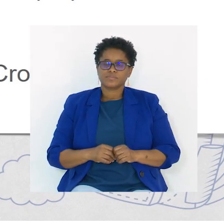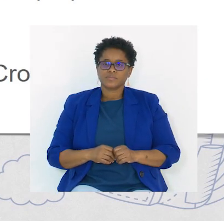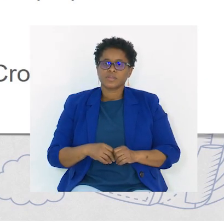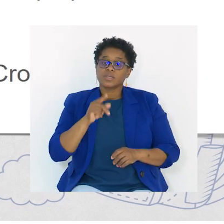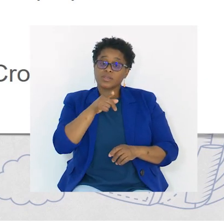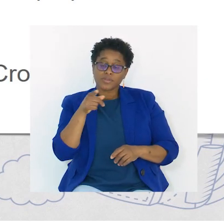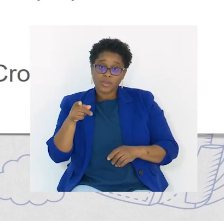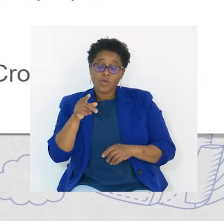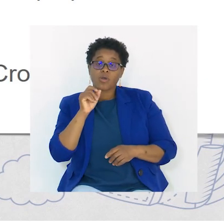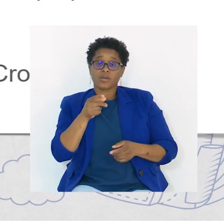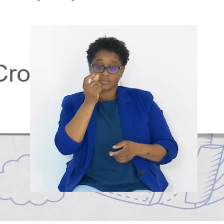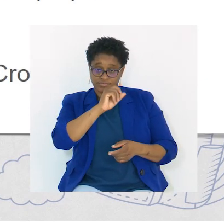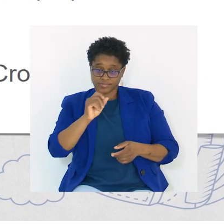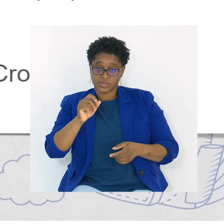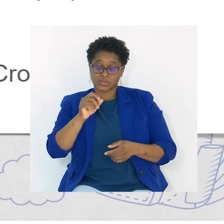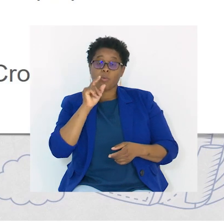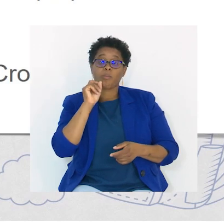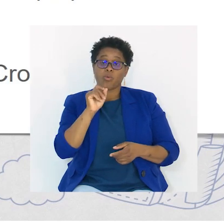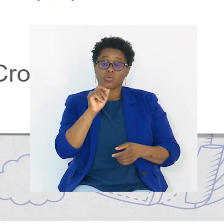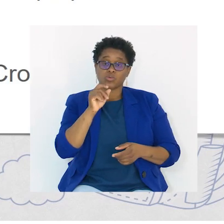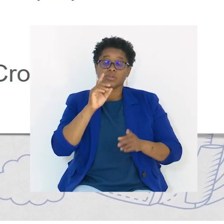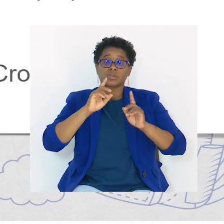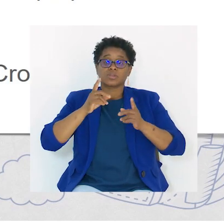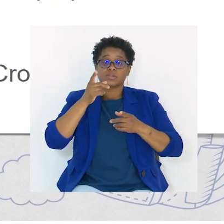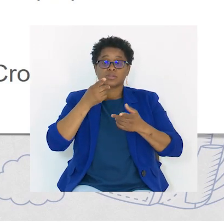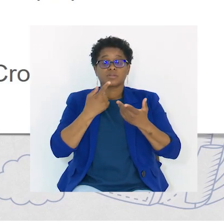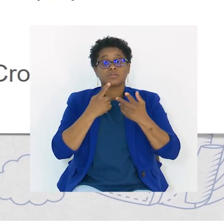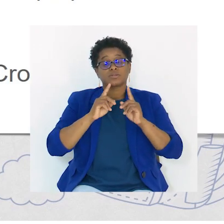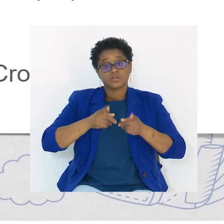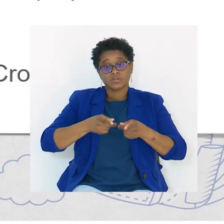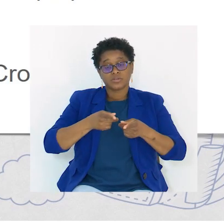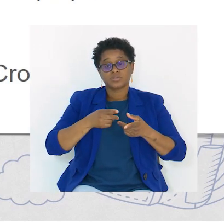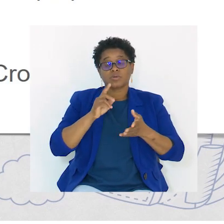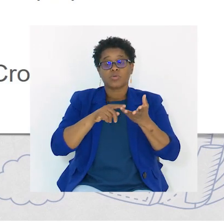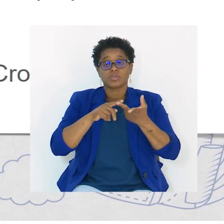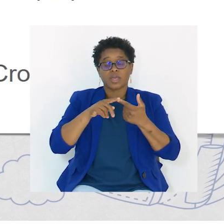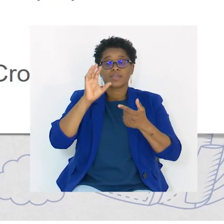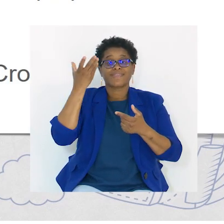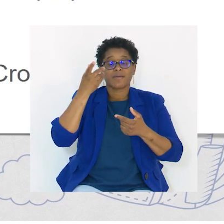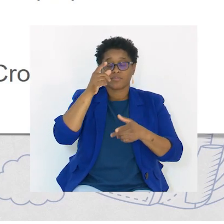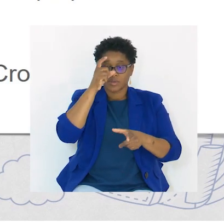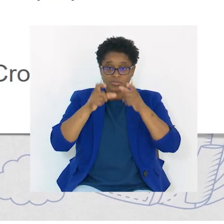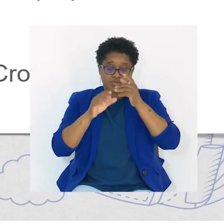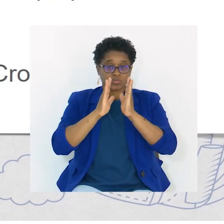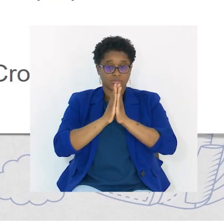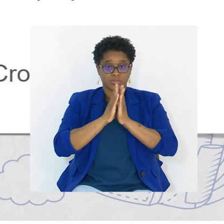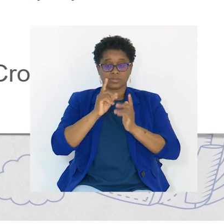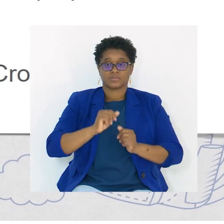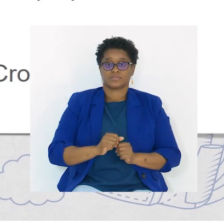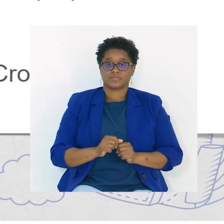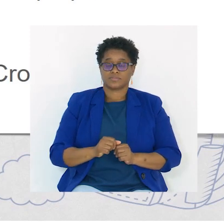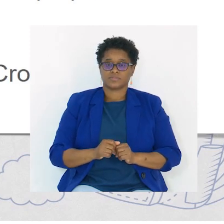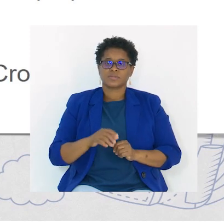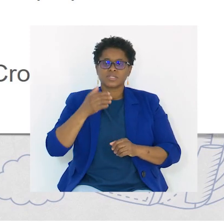Indica o ponto de referência para o início da contagem do tempo para os cristãos. 5.